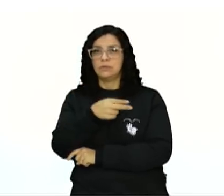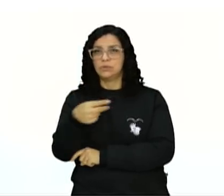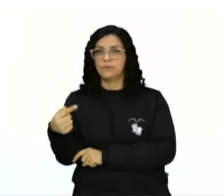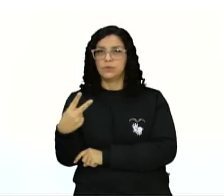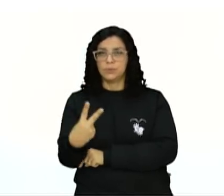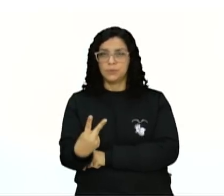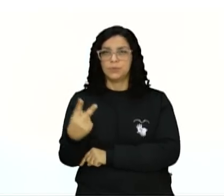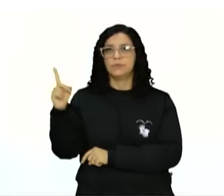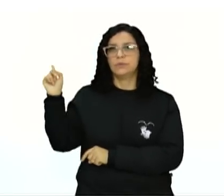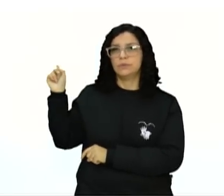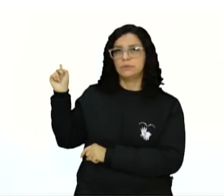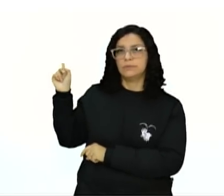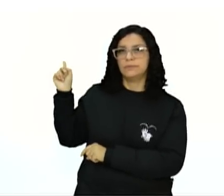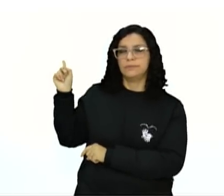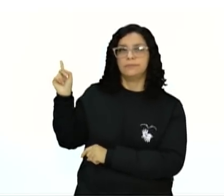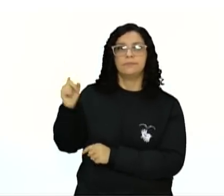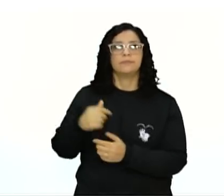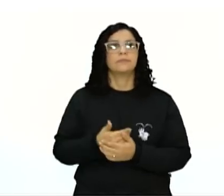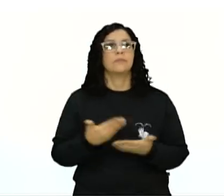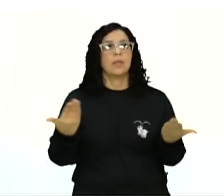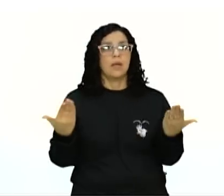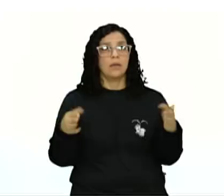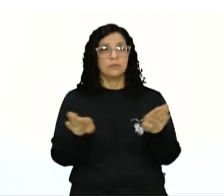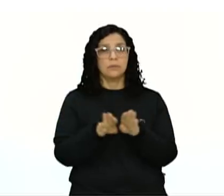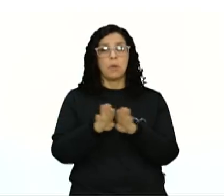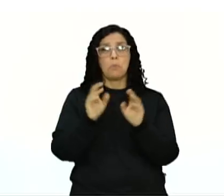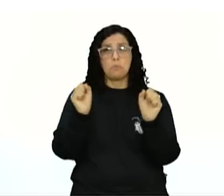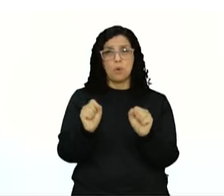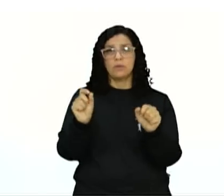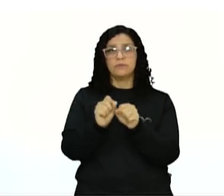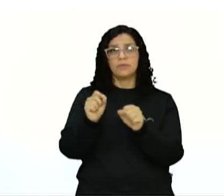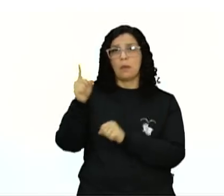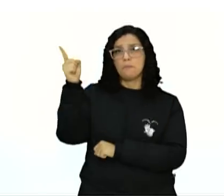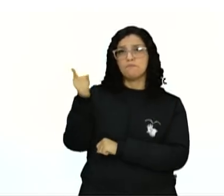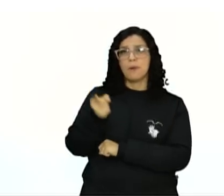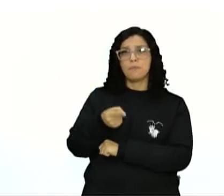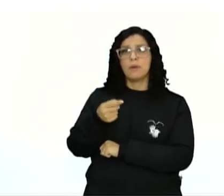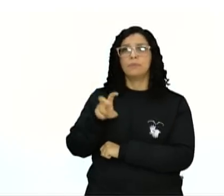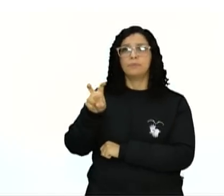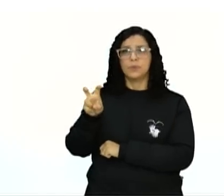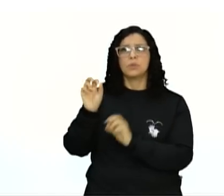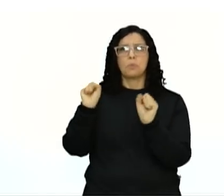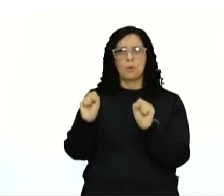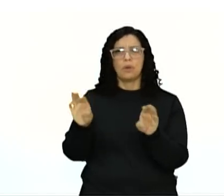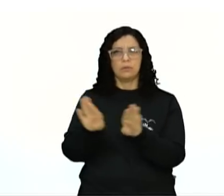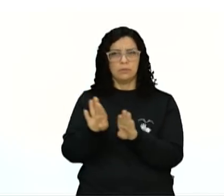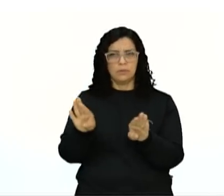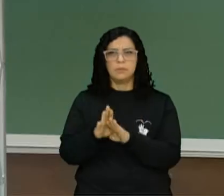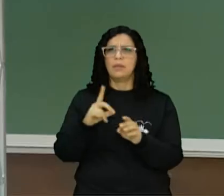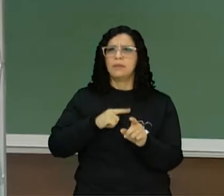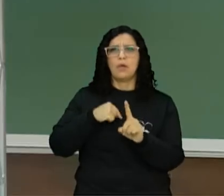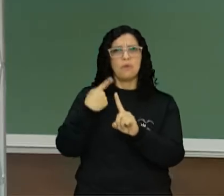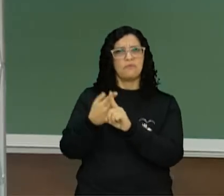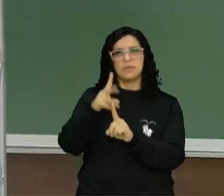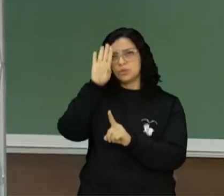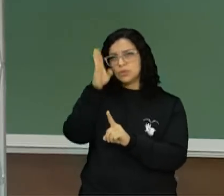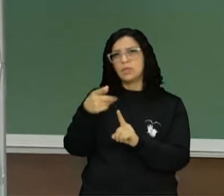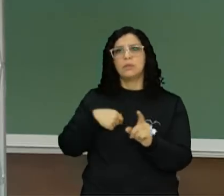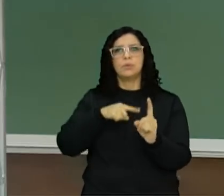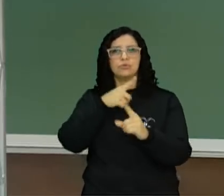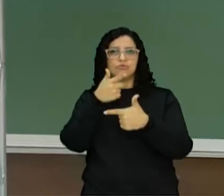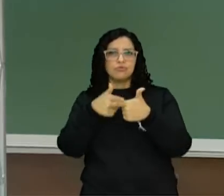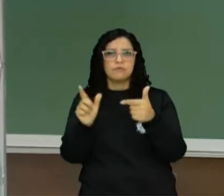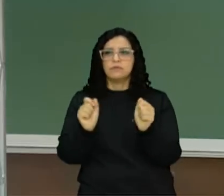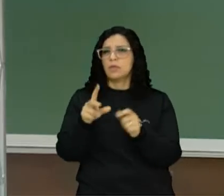111,75, vezes 10 divididos por 2. Tanto faz aqui, se você quiser dividir por 10 por 2 ou multiplicar primeiro e depois